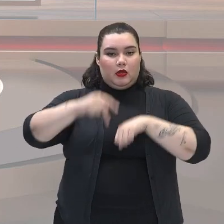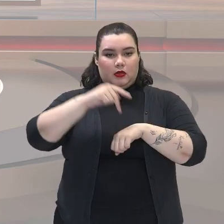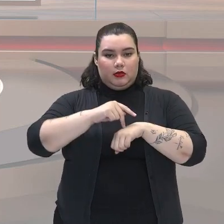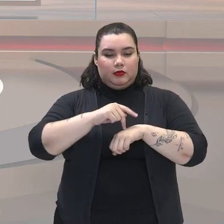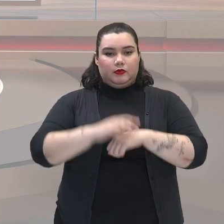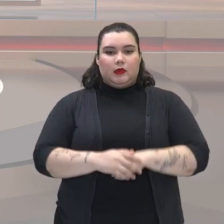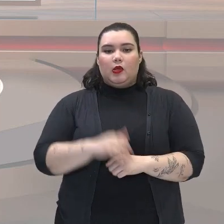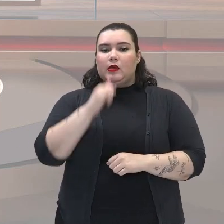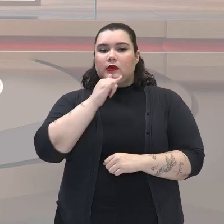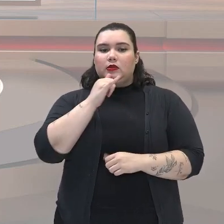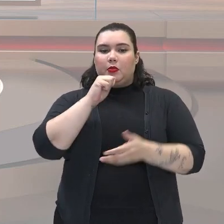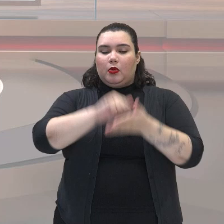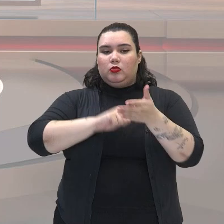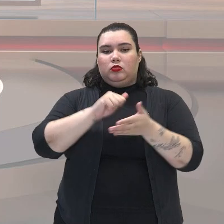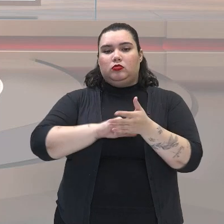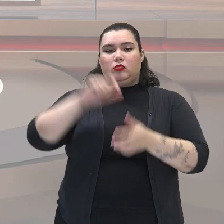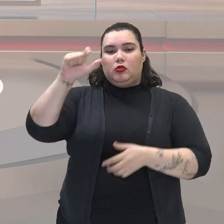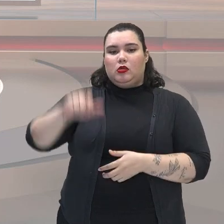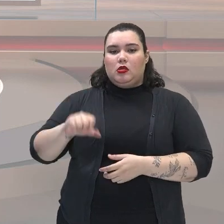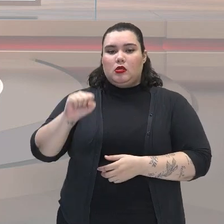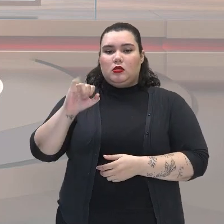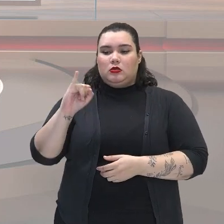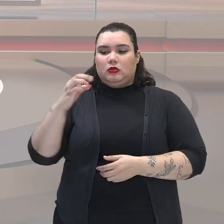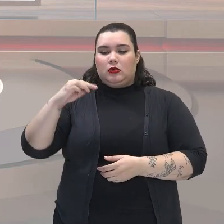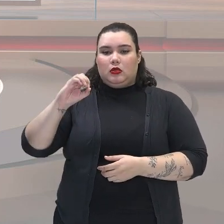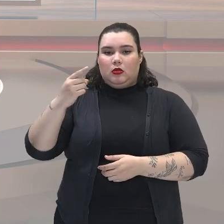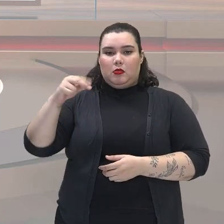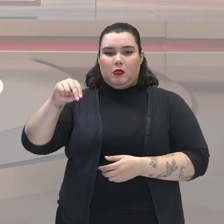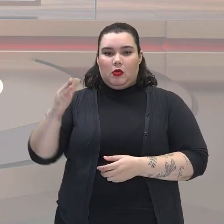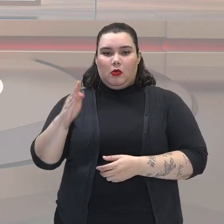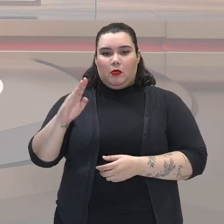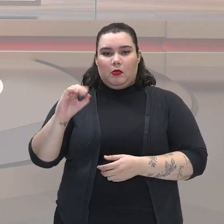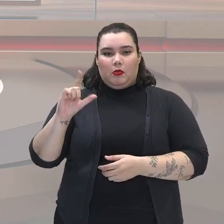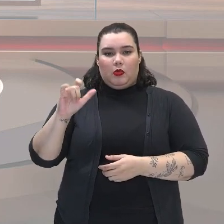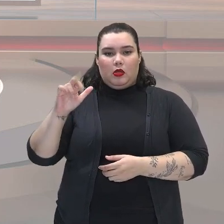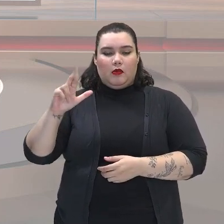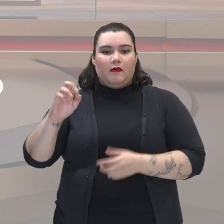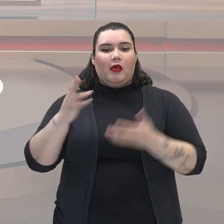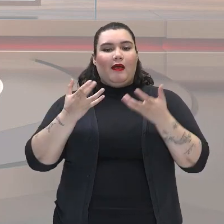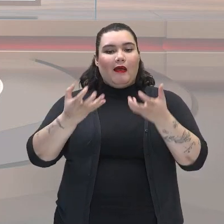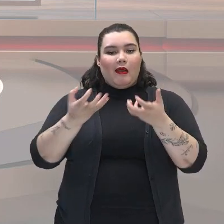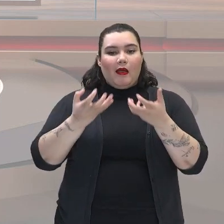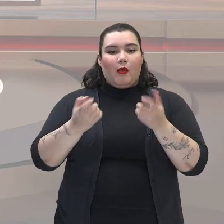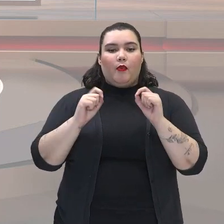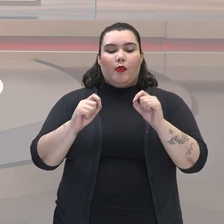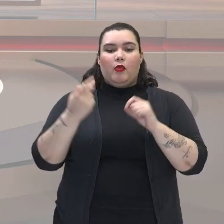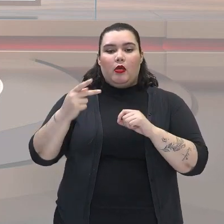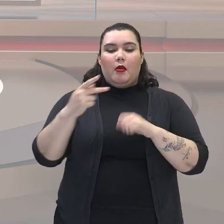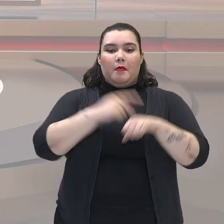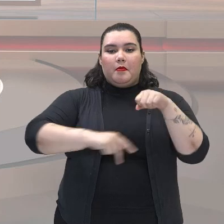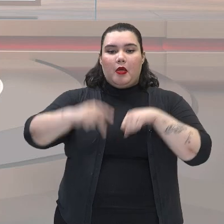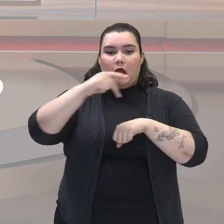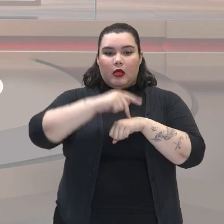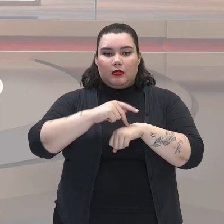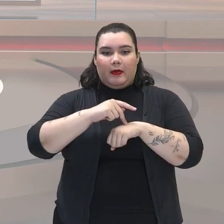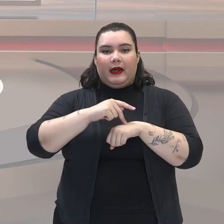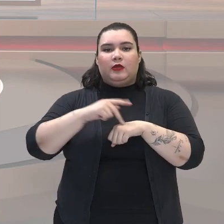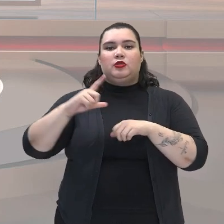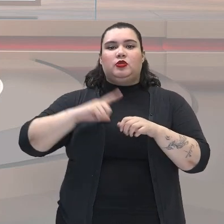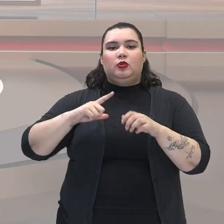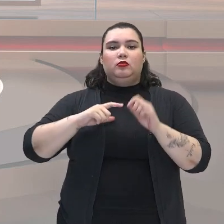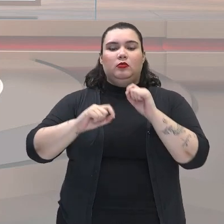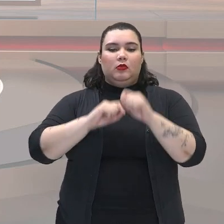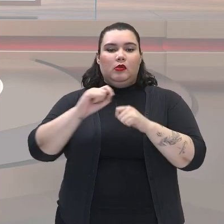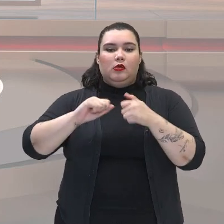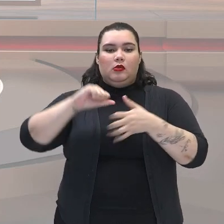exemplo importante é a luta de Simón Bolívar, que liderou movimentos de independência em vários países da América do Sul, como Venezuela,